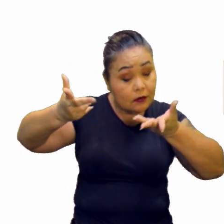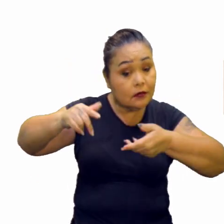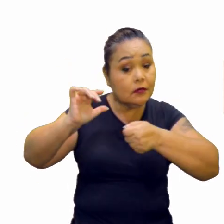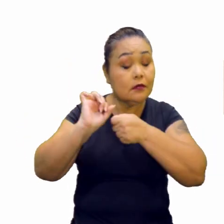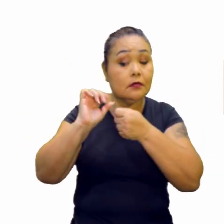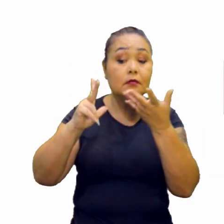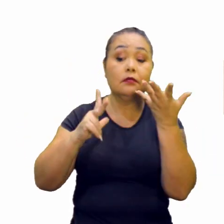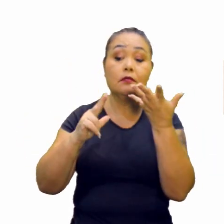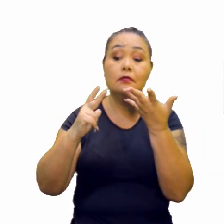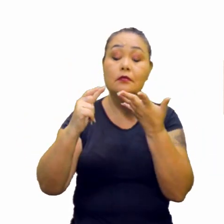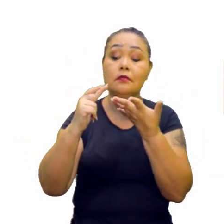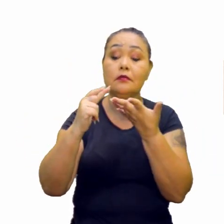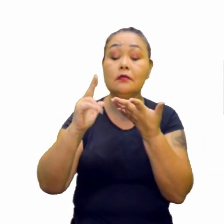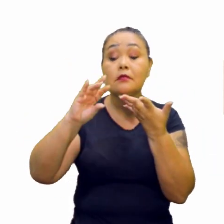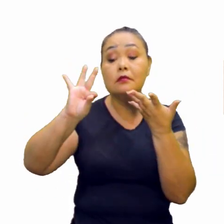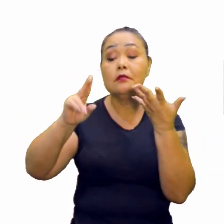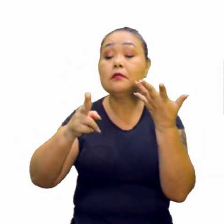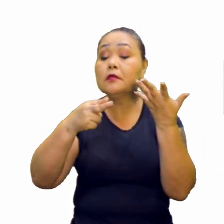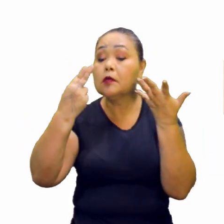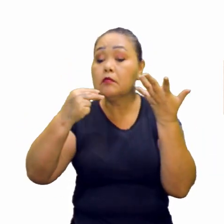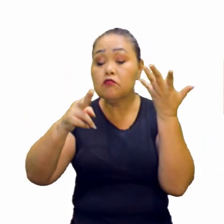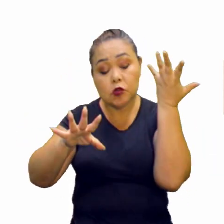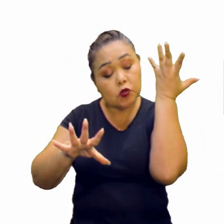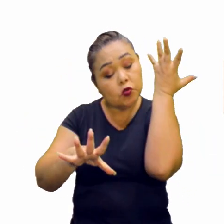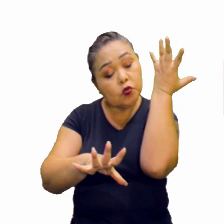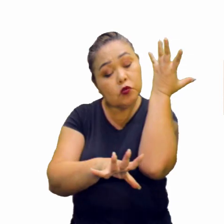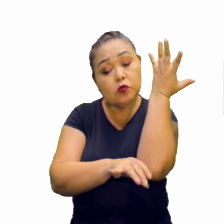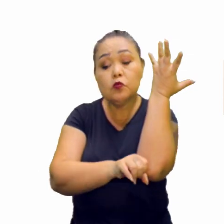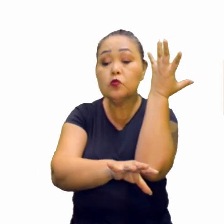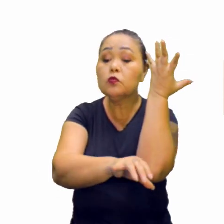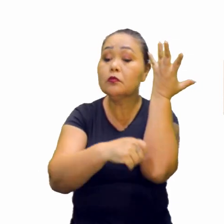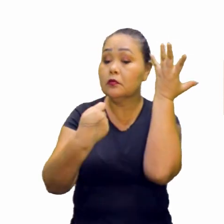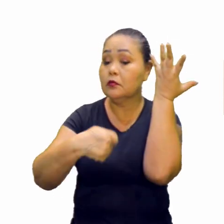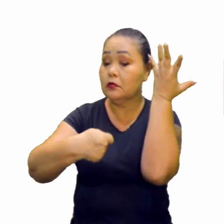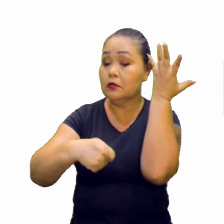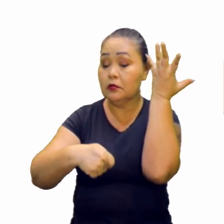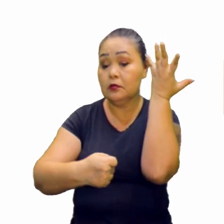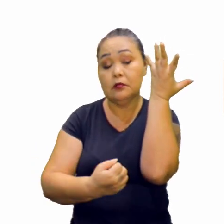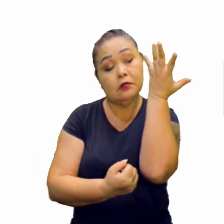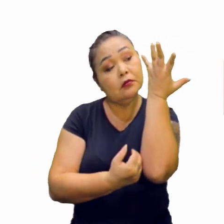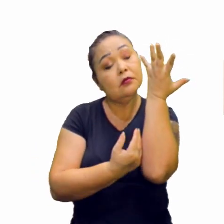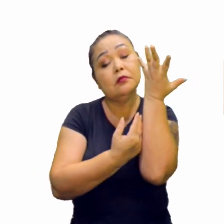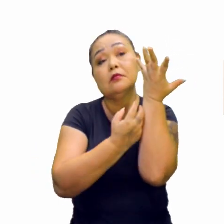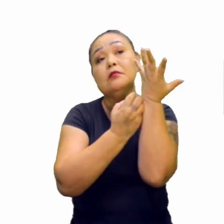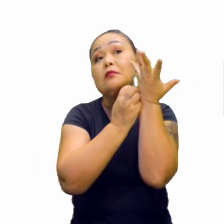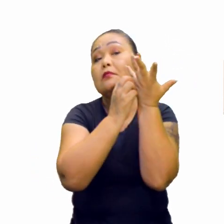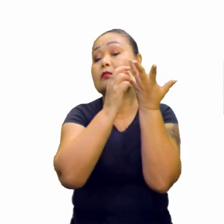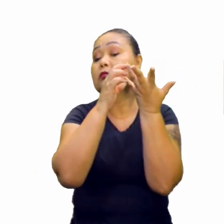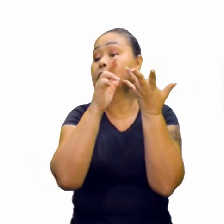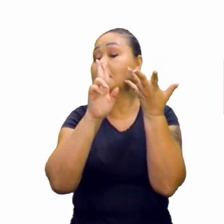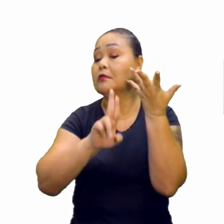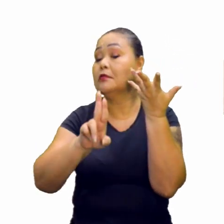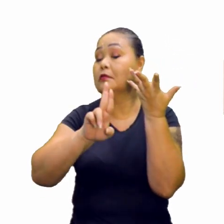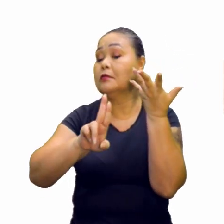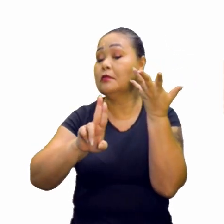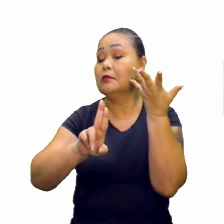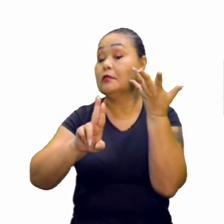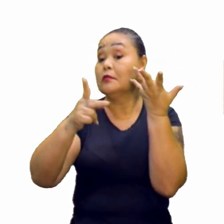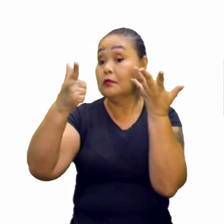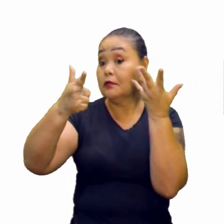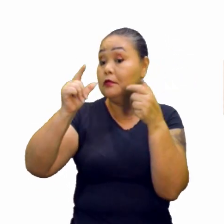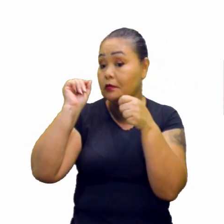os nutrientes que aquela cultivar vai precisar para a sua produção serão